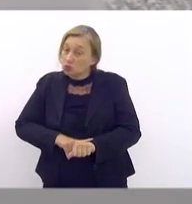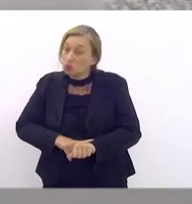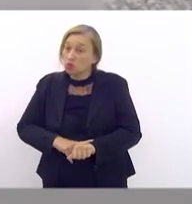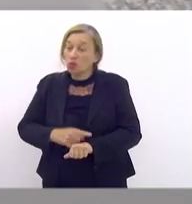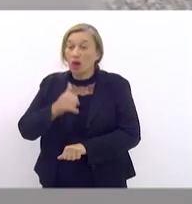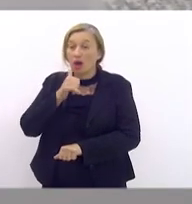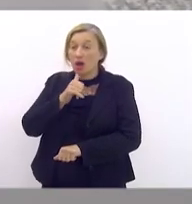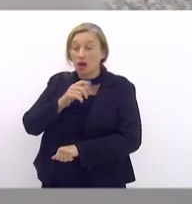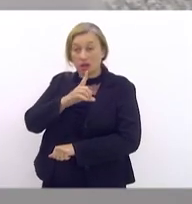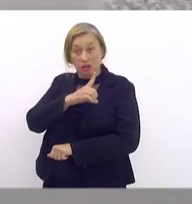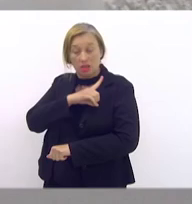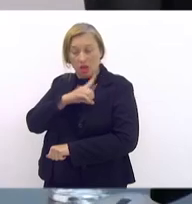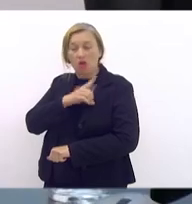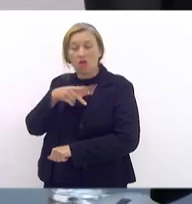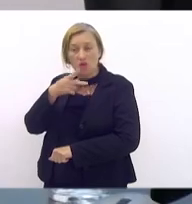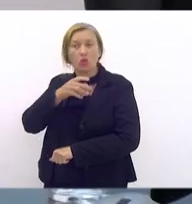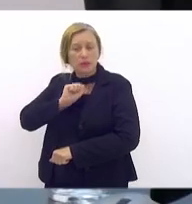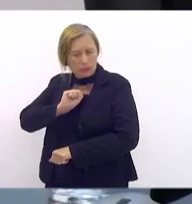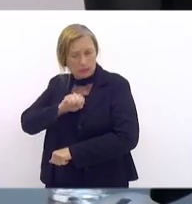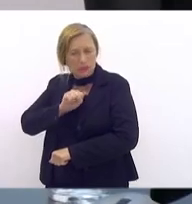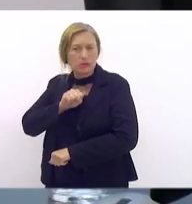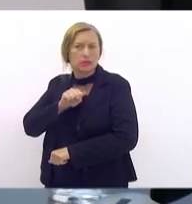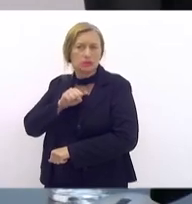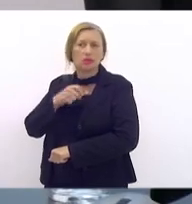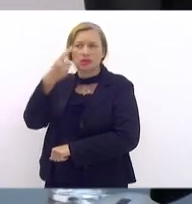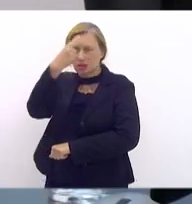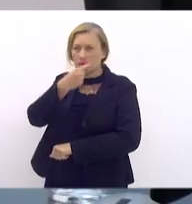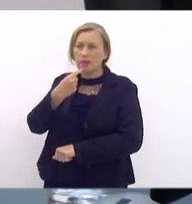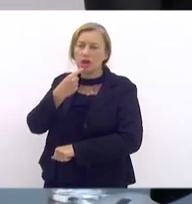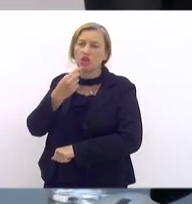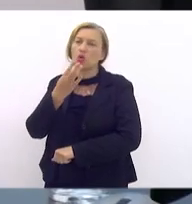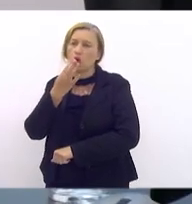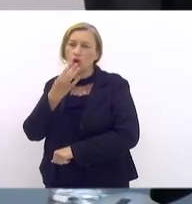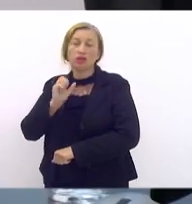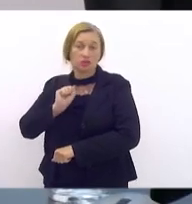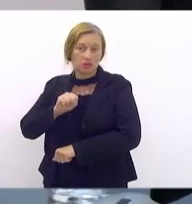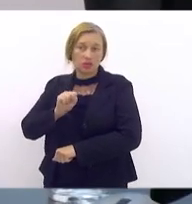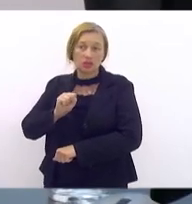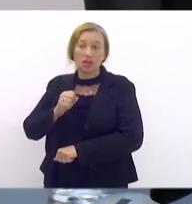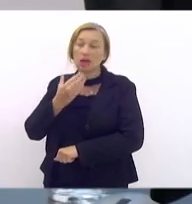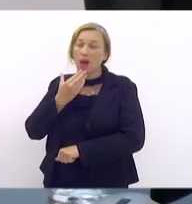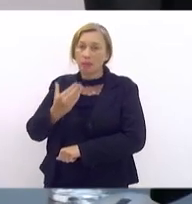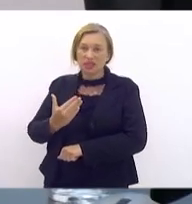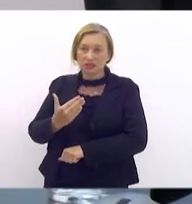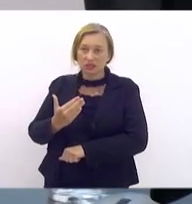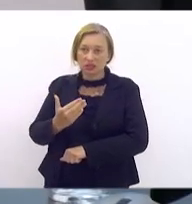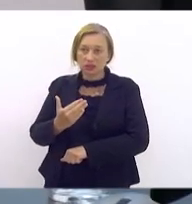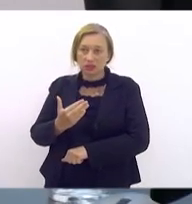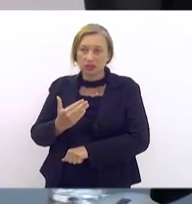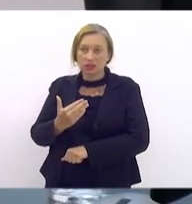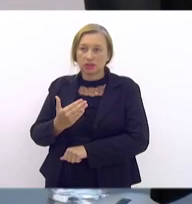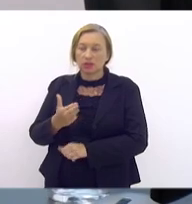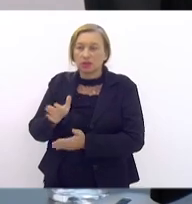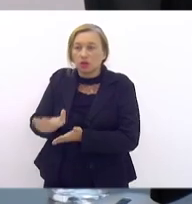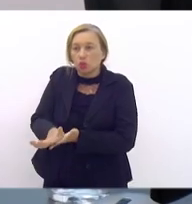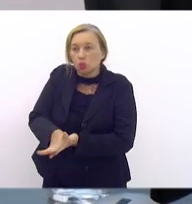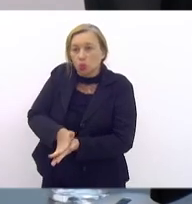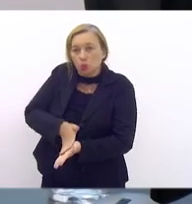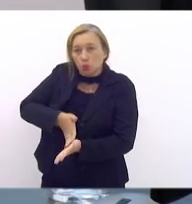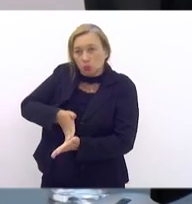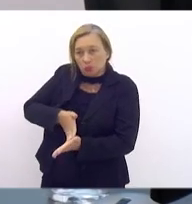delegada disse que sim que tinham imagens coloridas e ela pediu para ser impresso